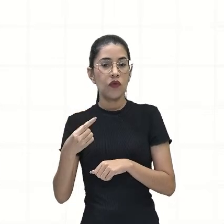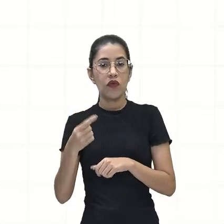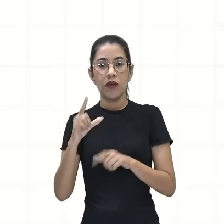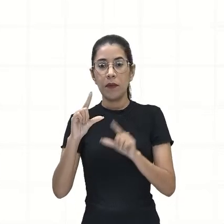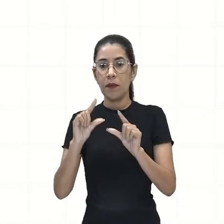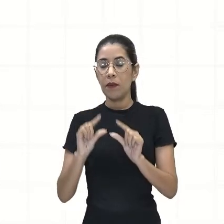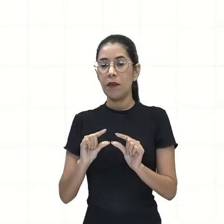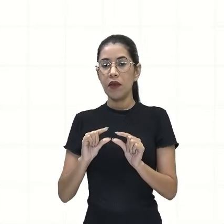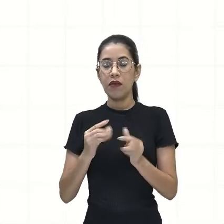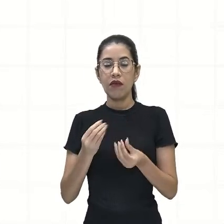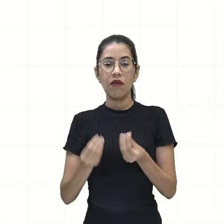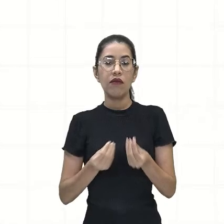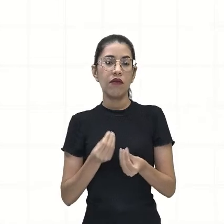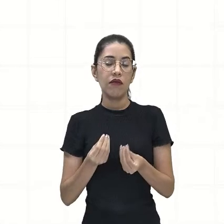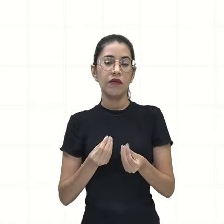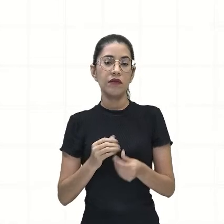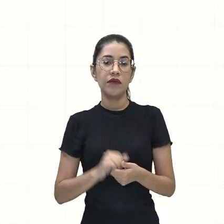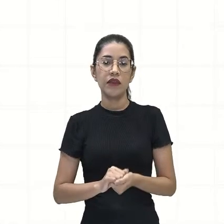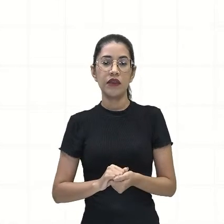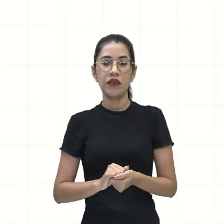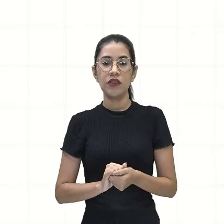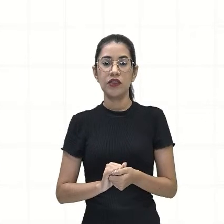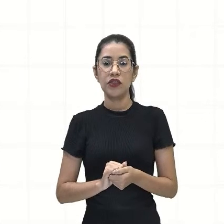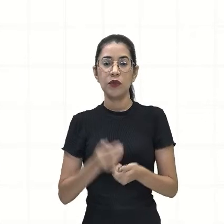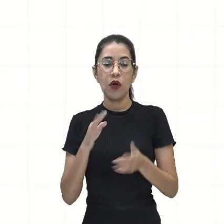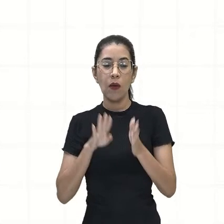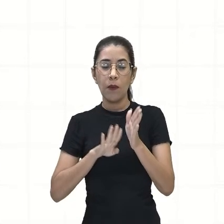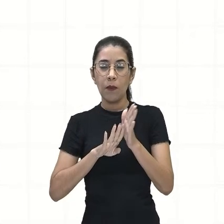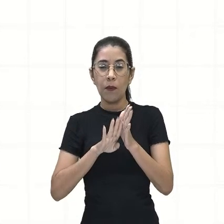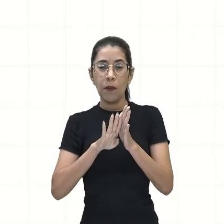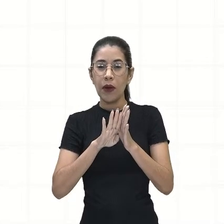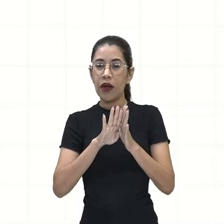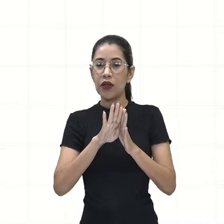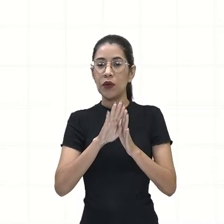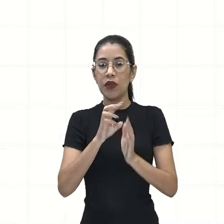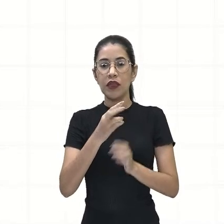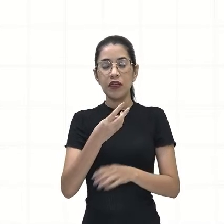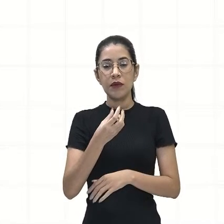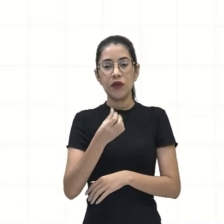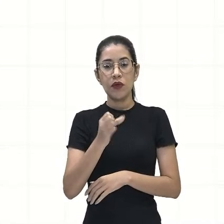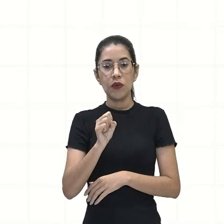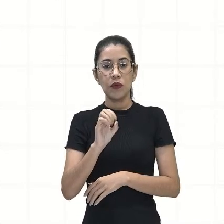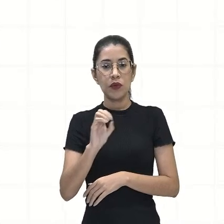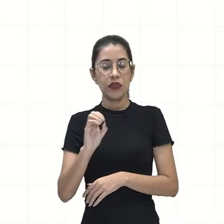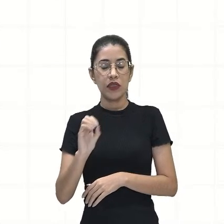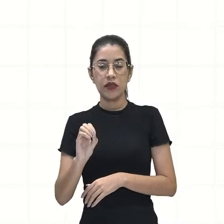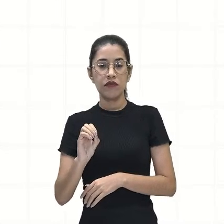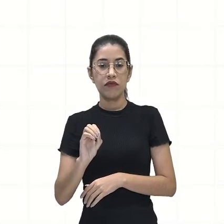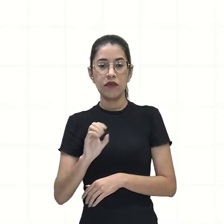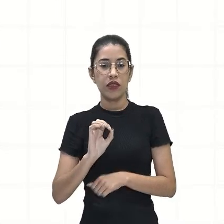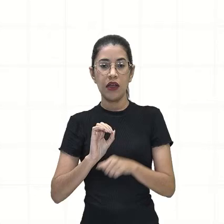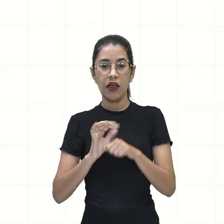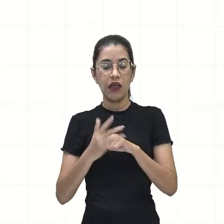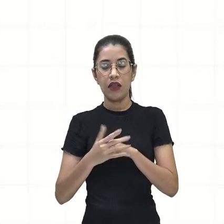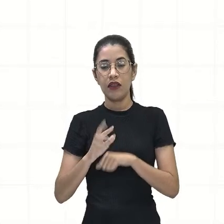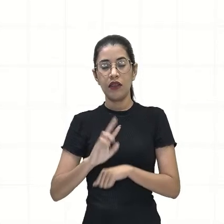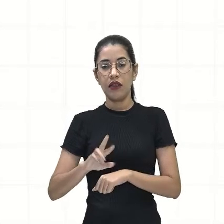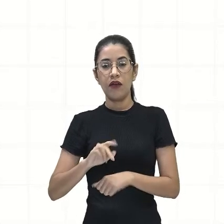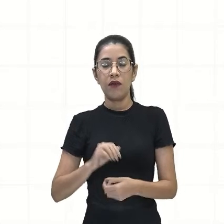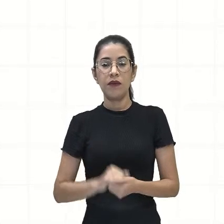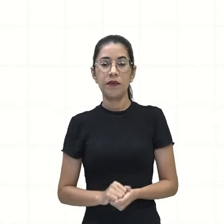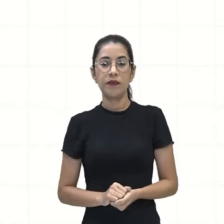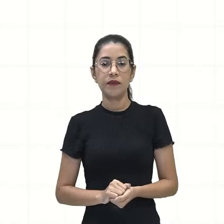assim, não é que aumentou 3.800 casos, né? Provavelmente foi essa a diferença